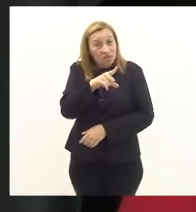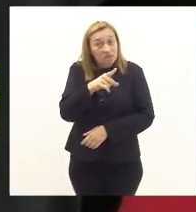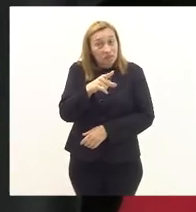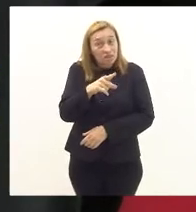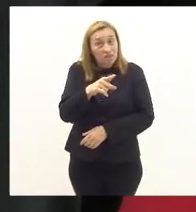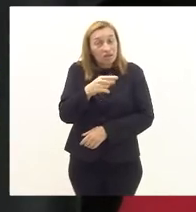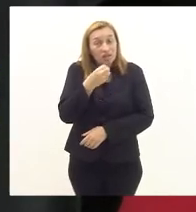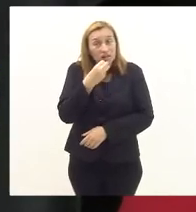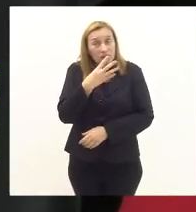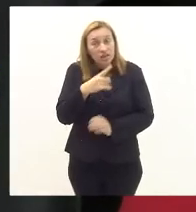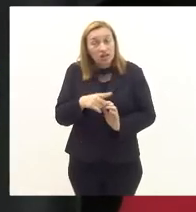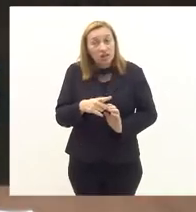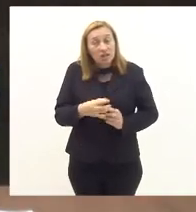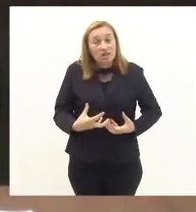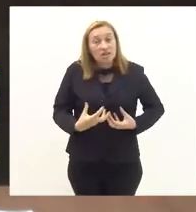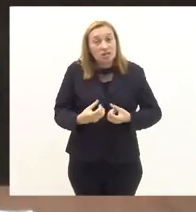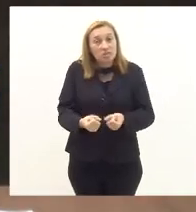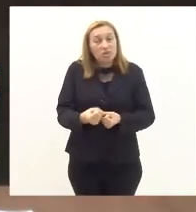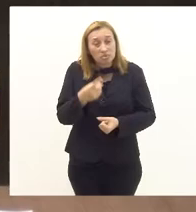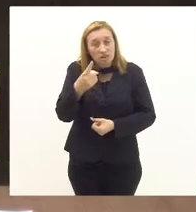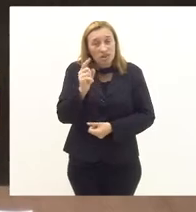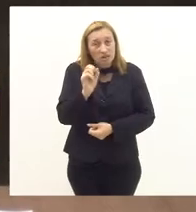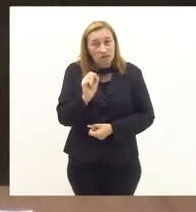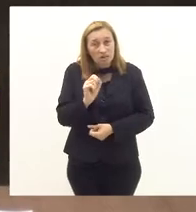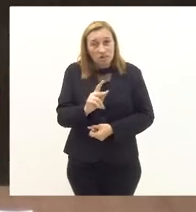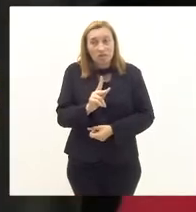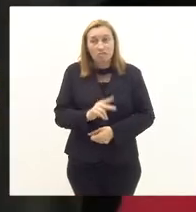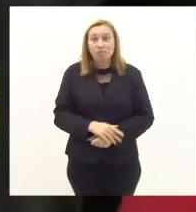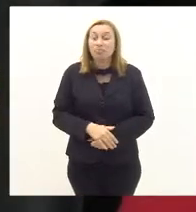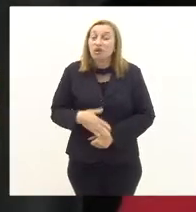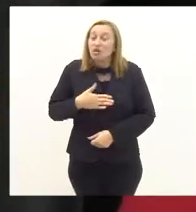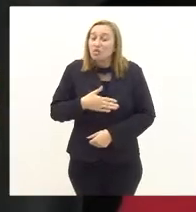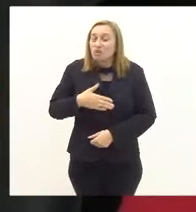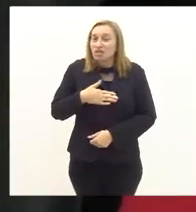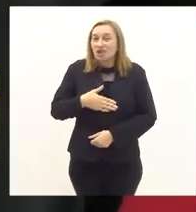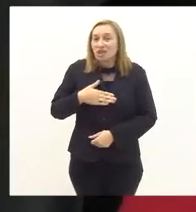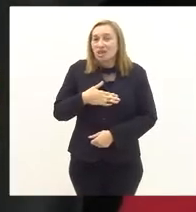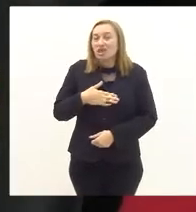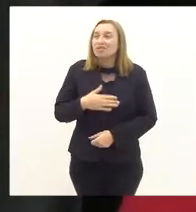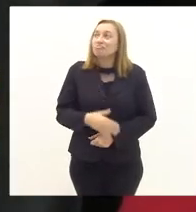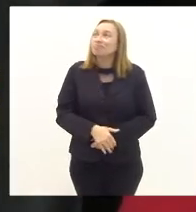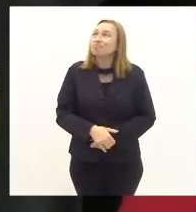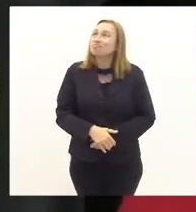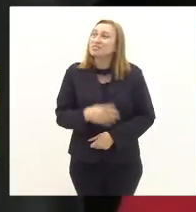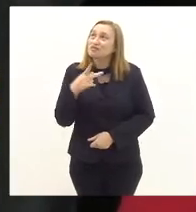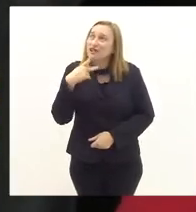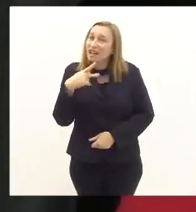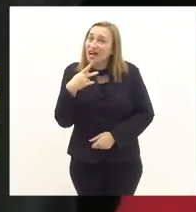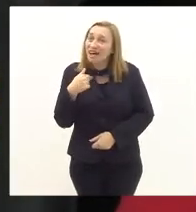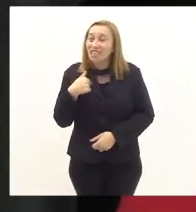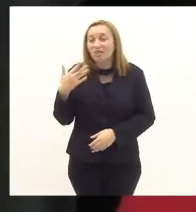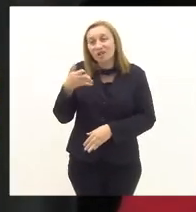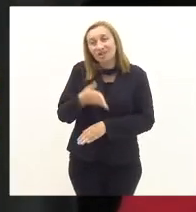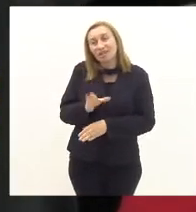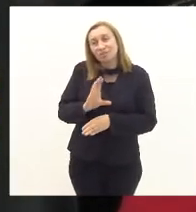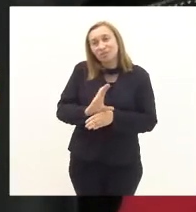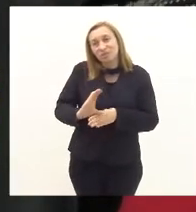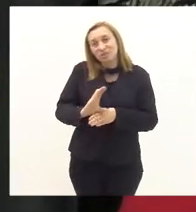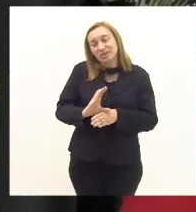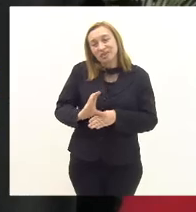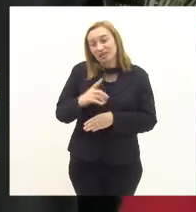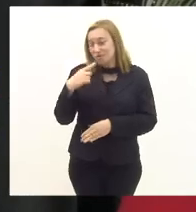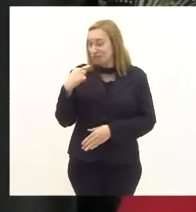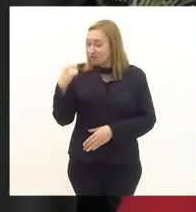bem assistida por eles. Tá? Eu gostaria, pessoal, de dizer que eu entrei para o conselho, fui